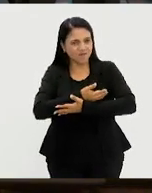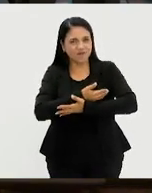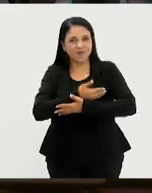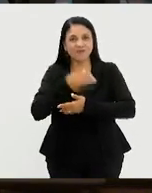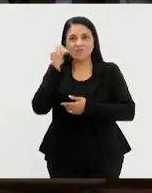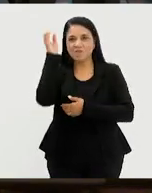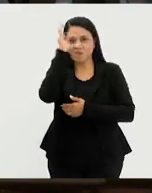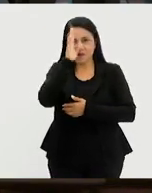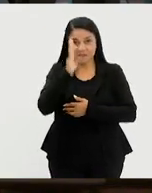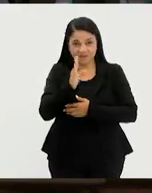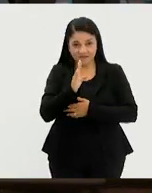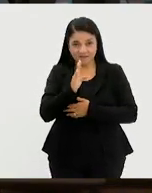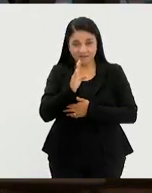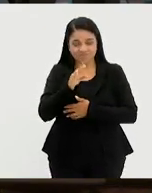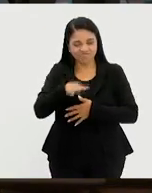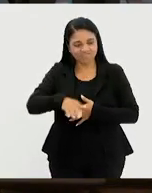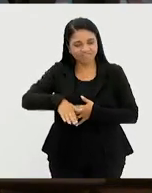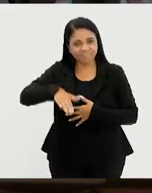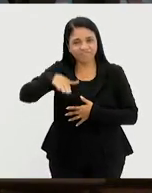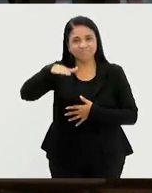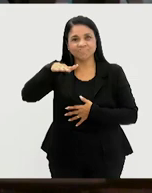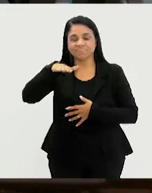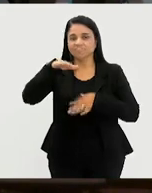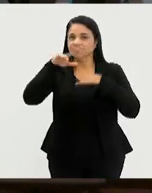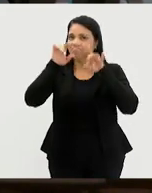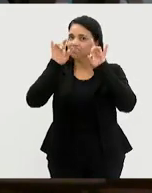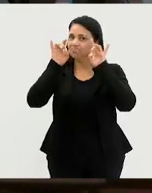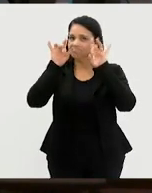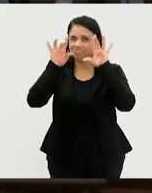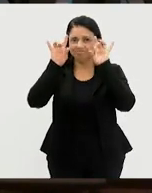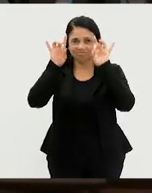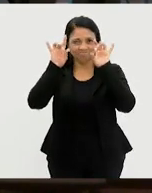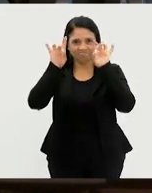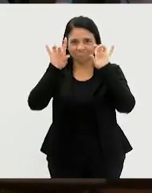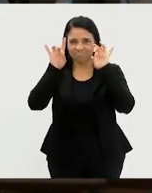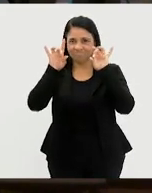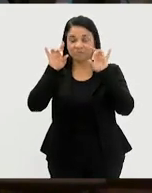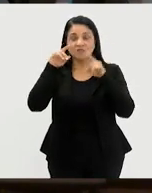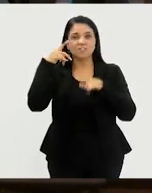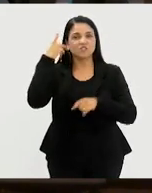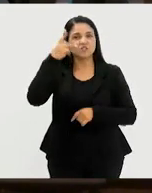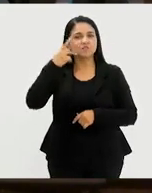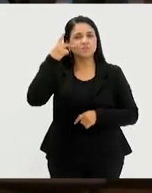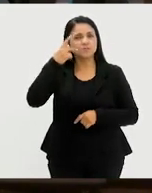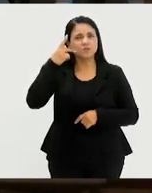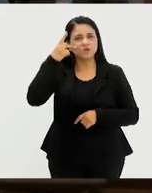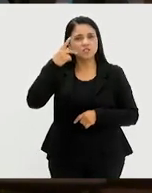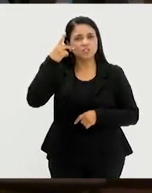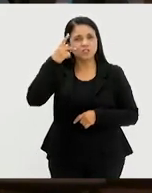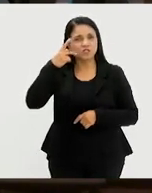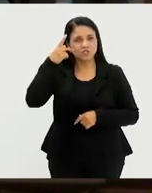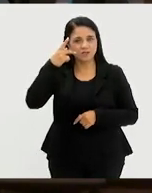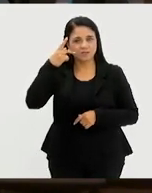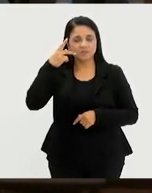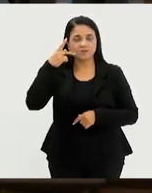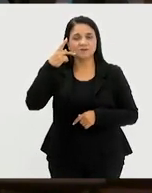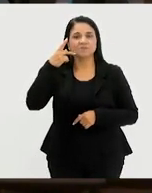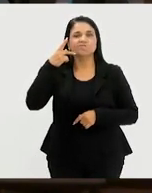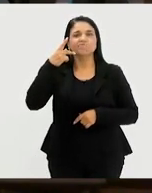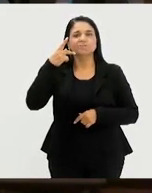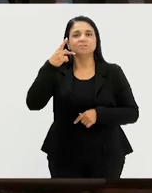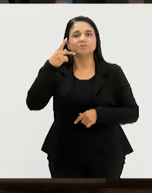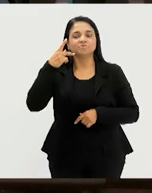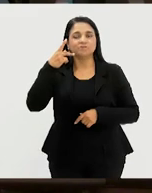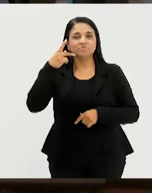torne absolutamente absoluta e que tem as políticas públicas absolutamente direcionada para